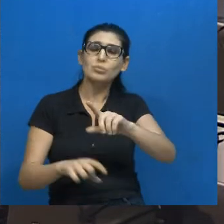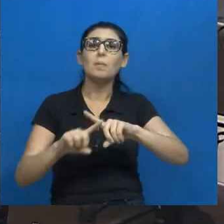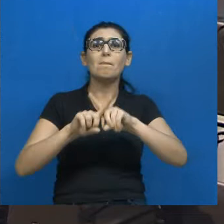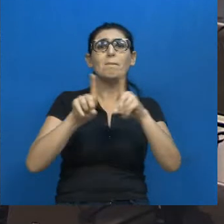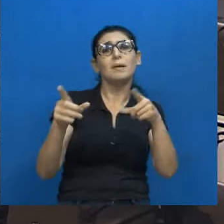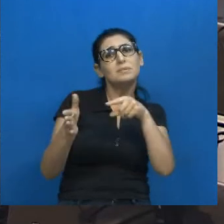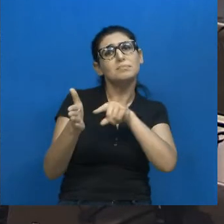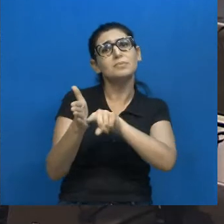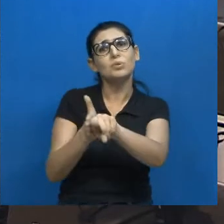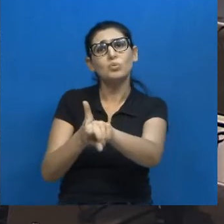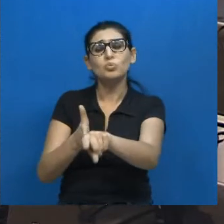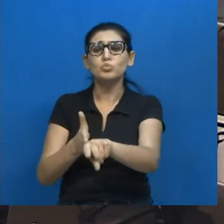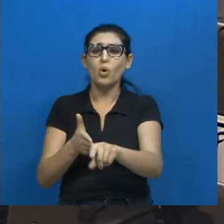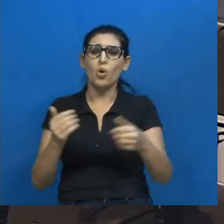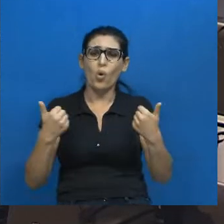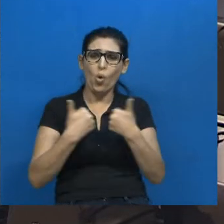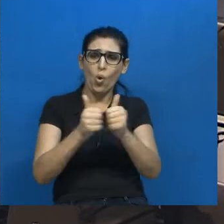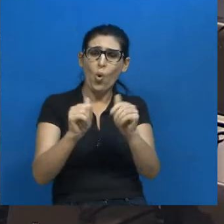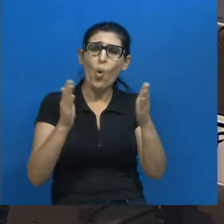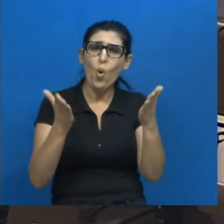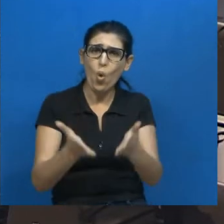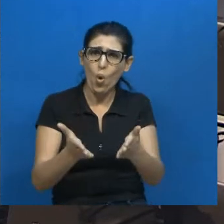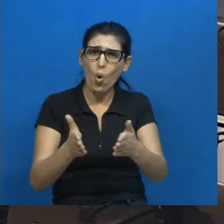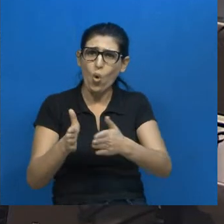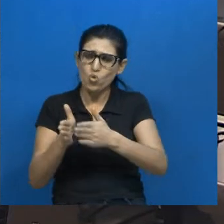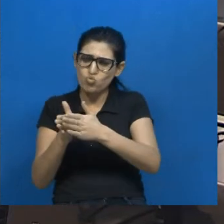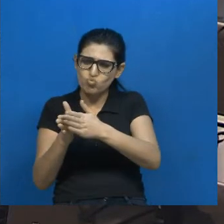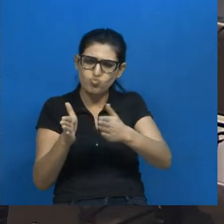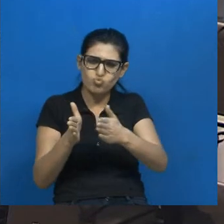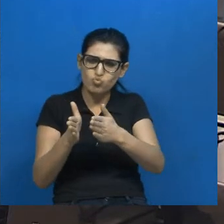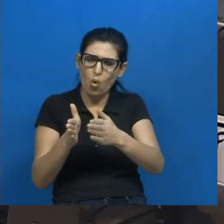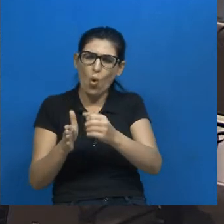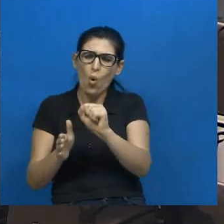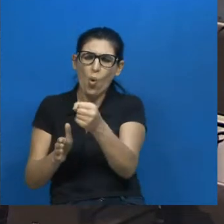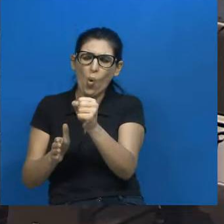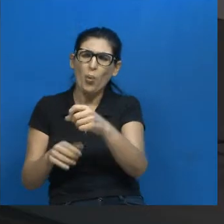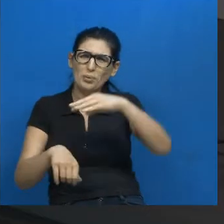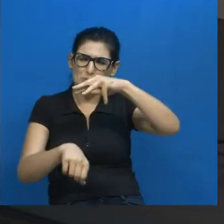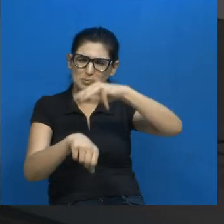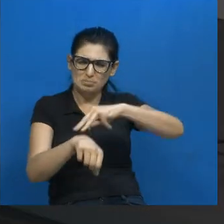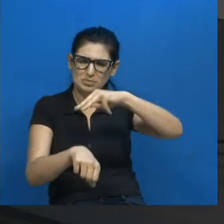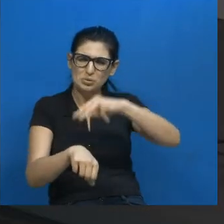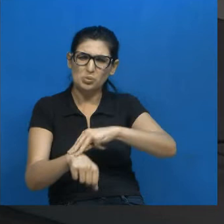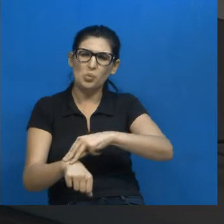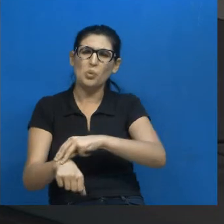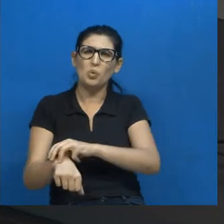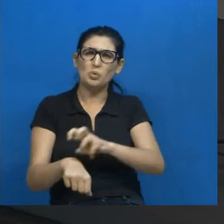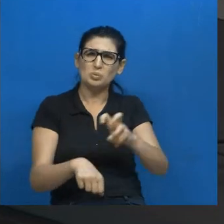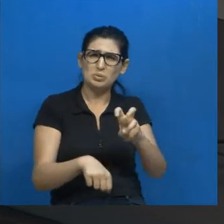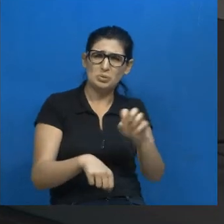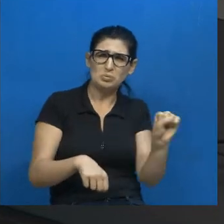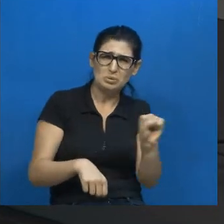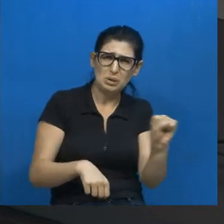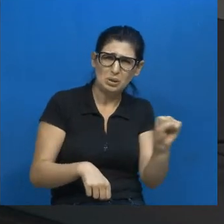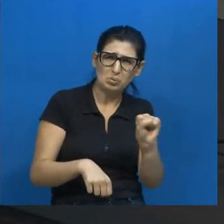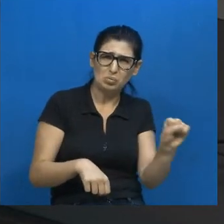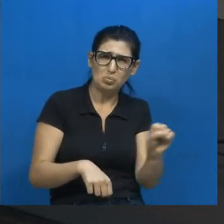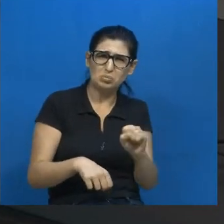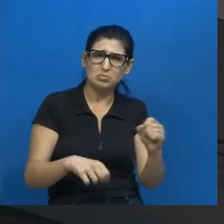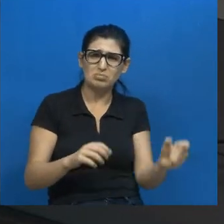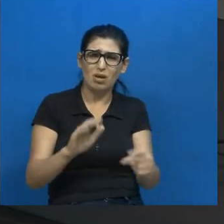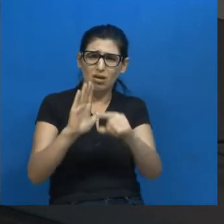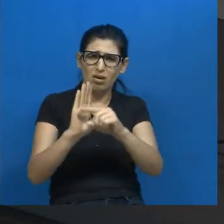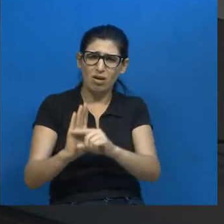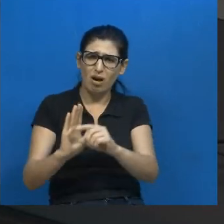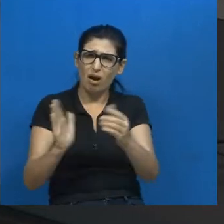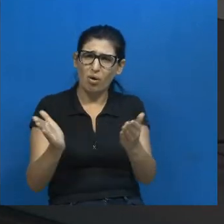As linhas hoje têm uns intervalos de 8 minutos e meio. Vai cair para 6.